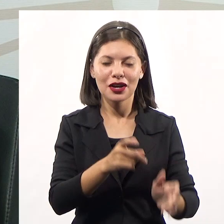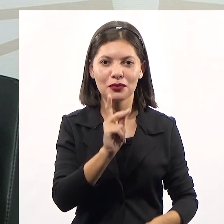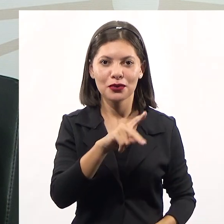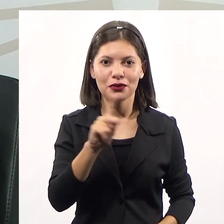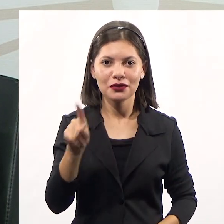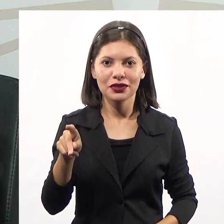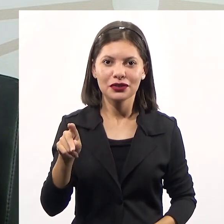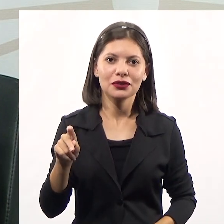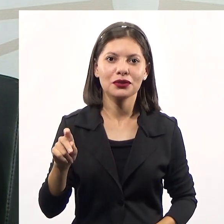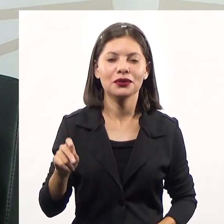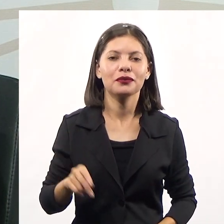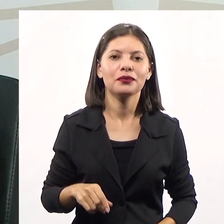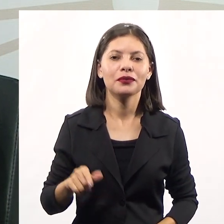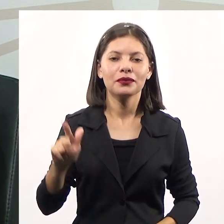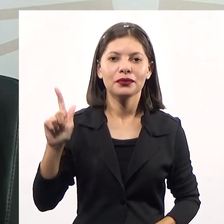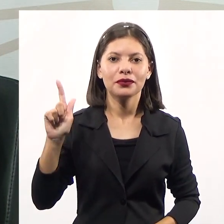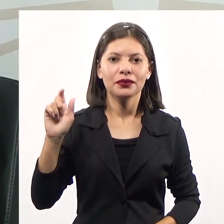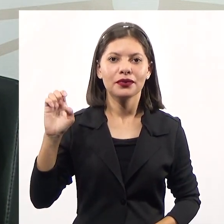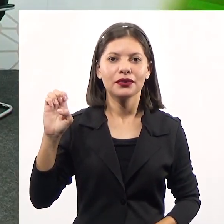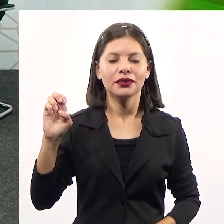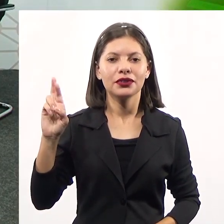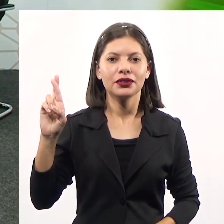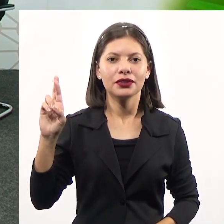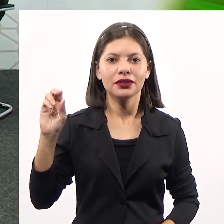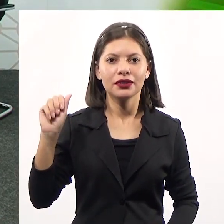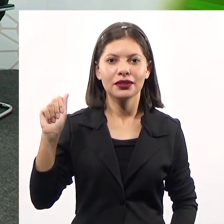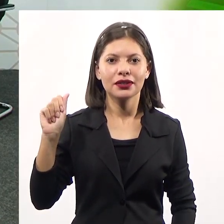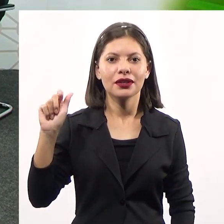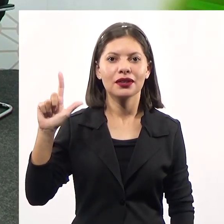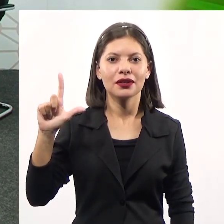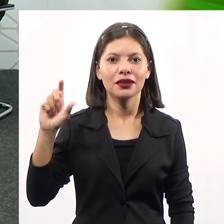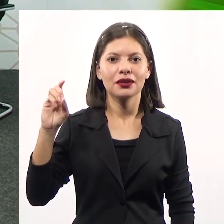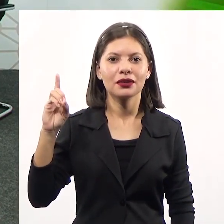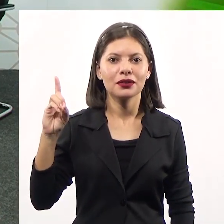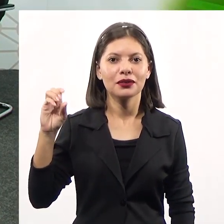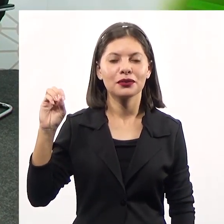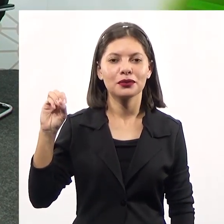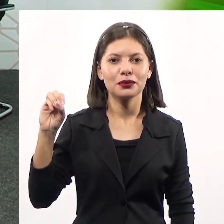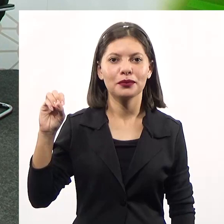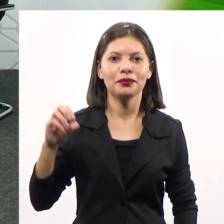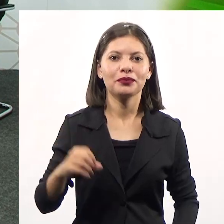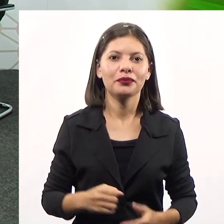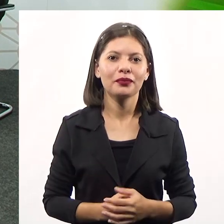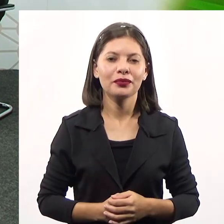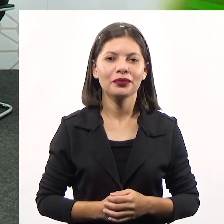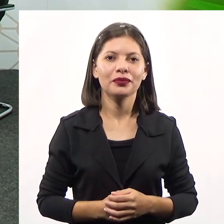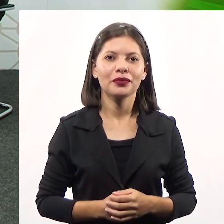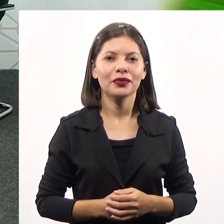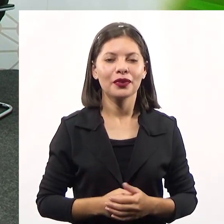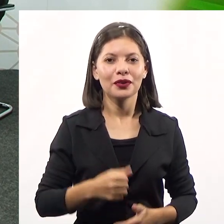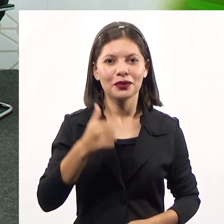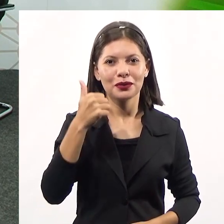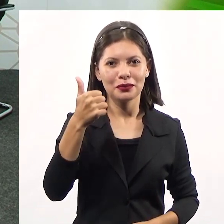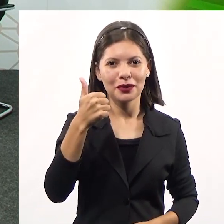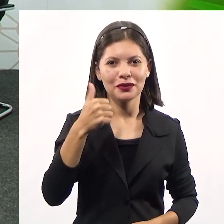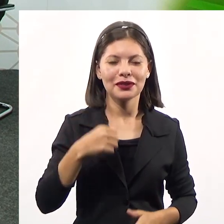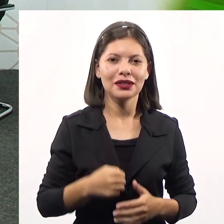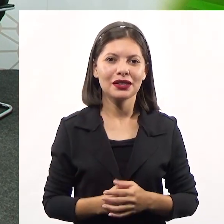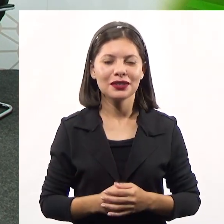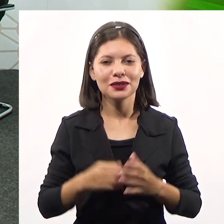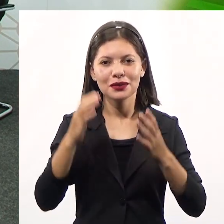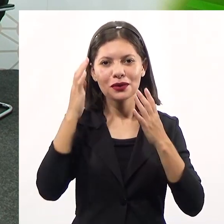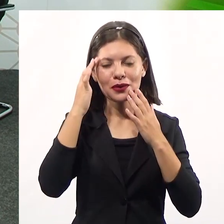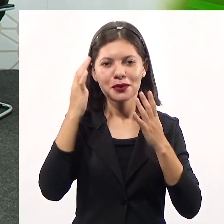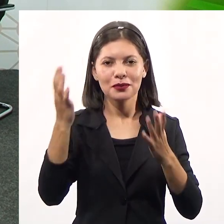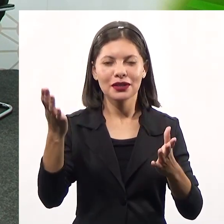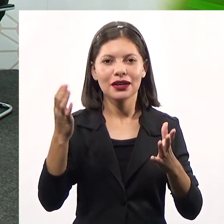nosso professor Geraldo. Olá, tudo bem com vocês? Obrigado, professora Rosa.